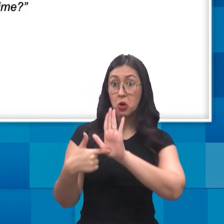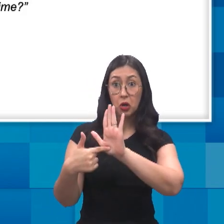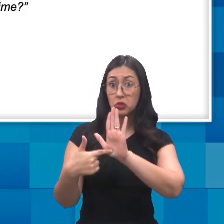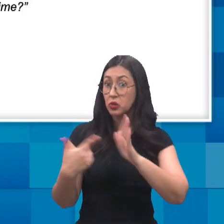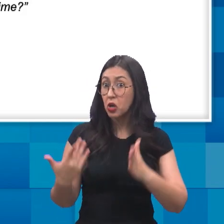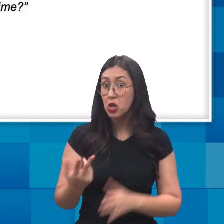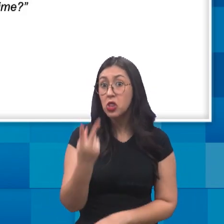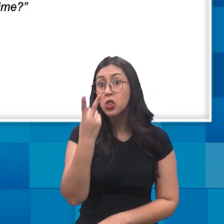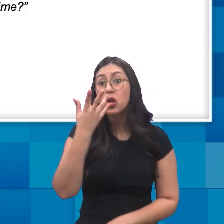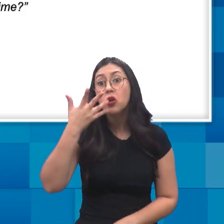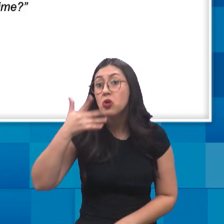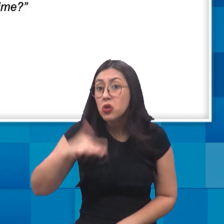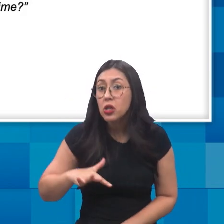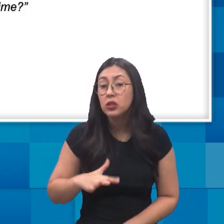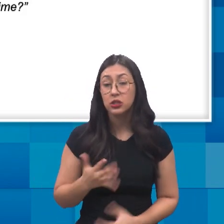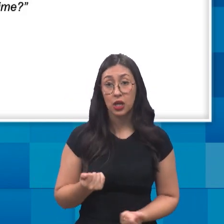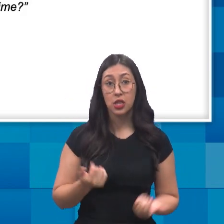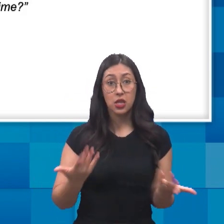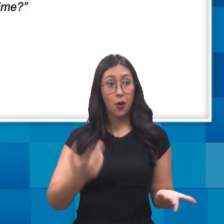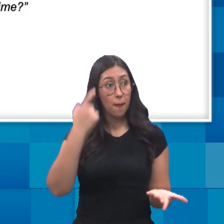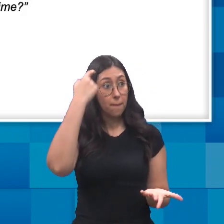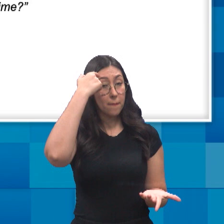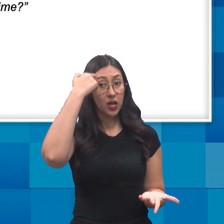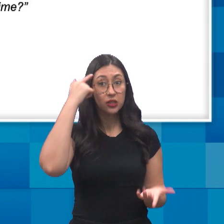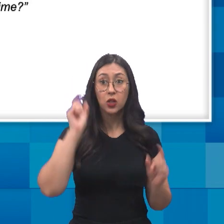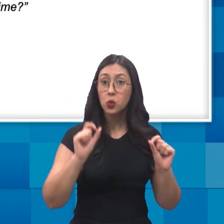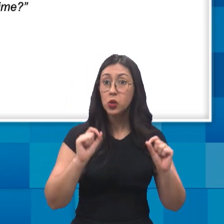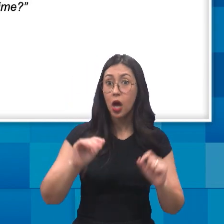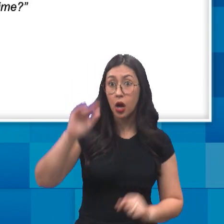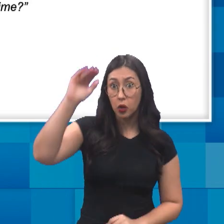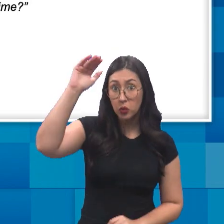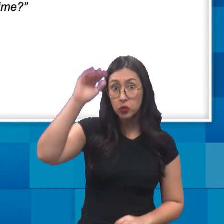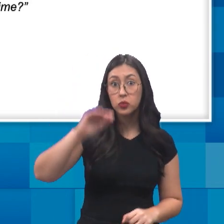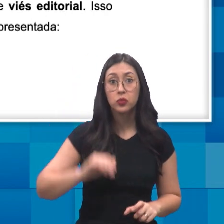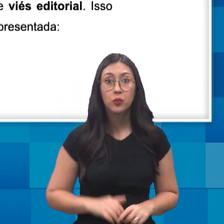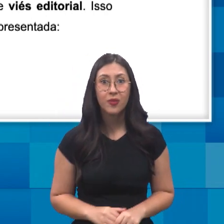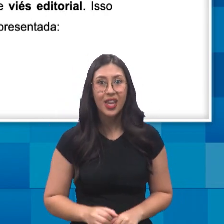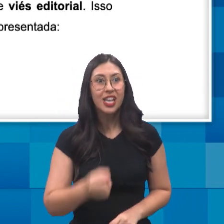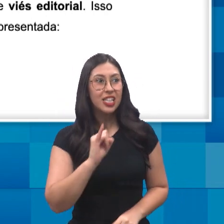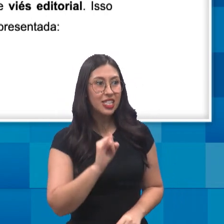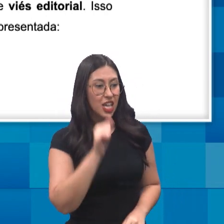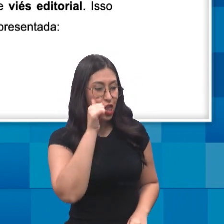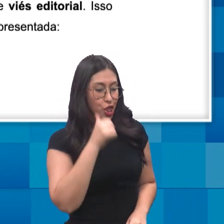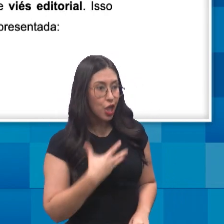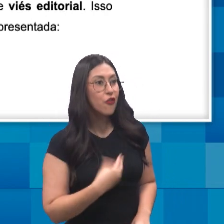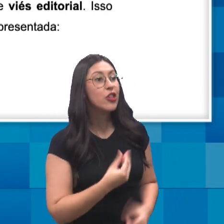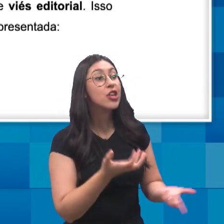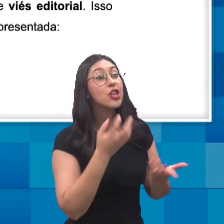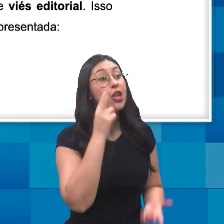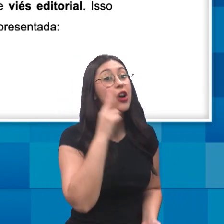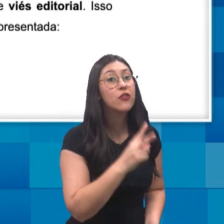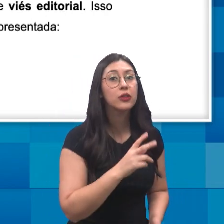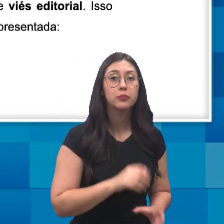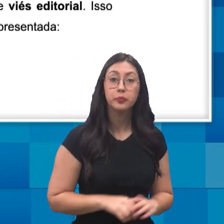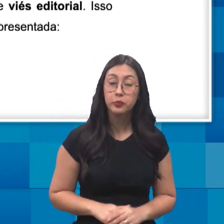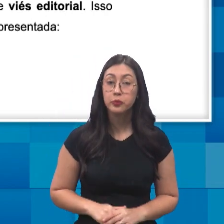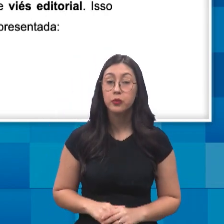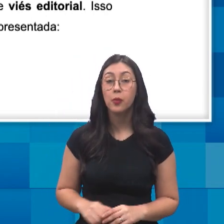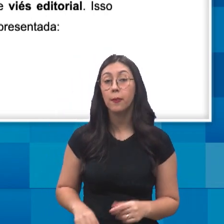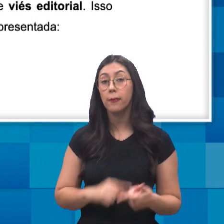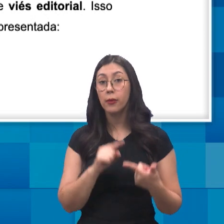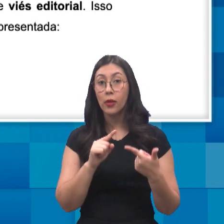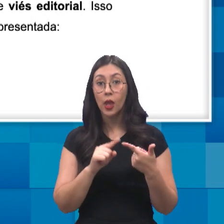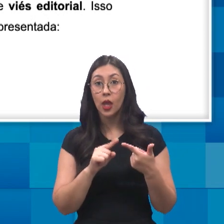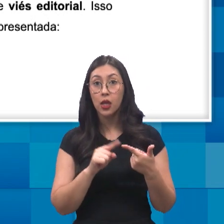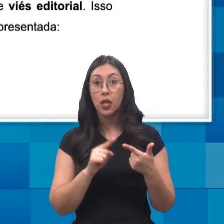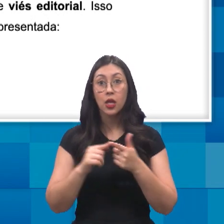que dá a entender que essas pessoas entenderam que eram adultos. Se fosse com a filha dele, eu queria ver. Número 2, rejeição